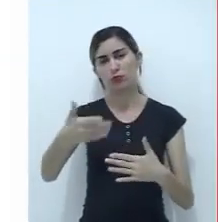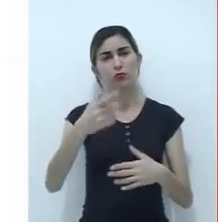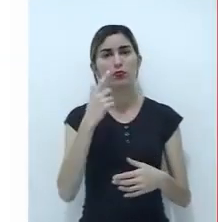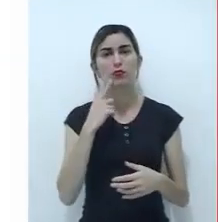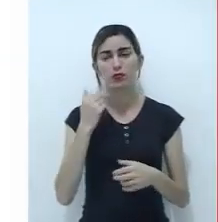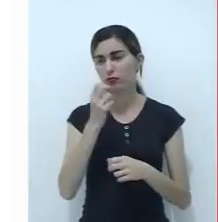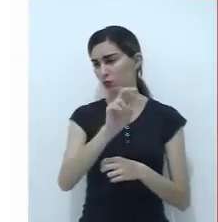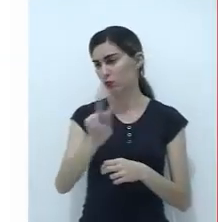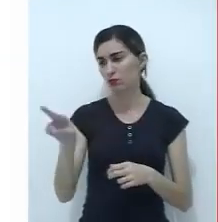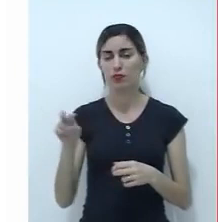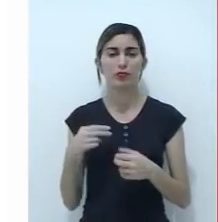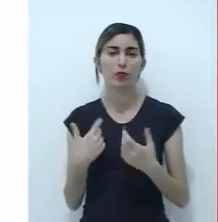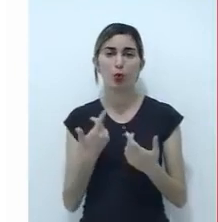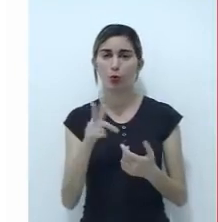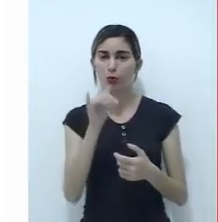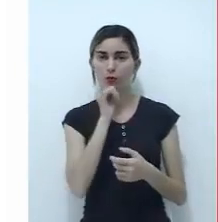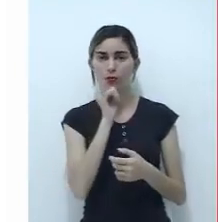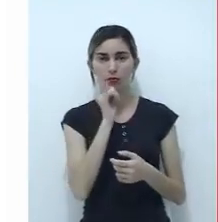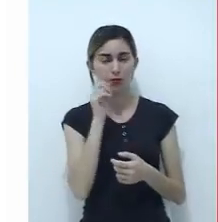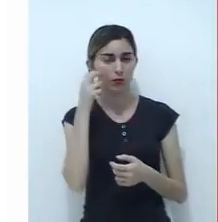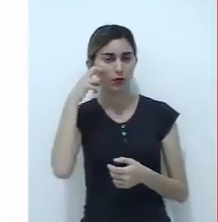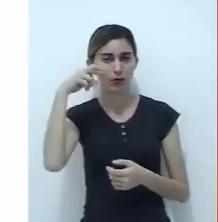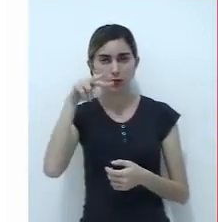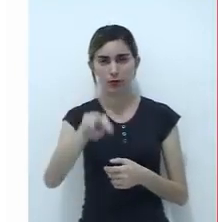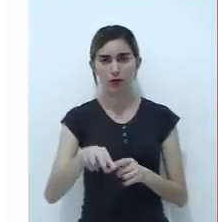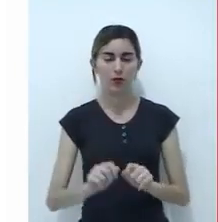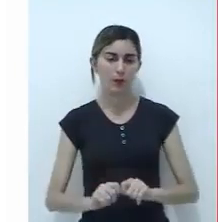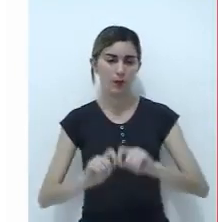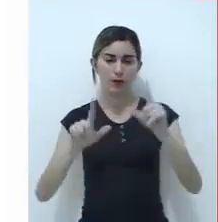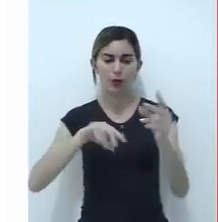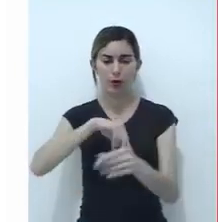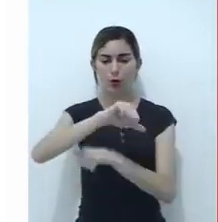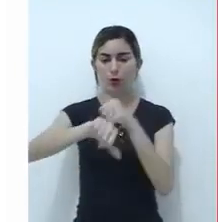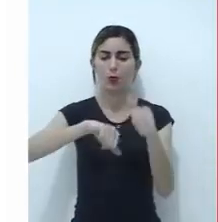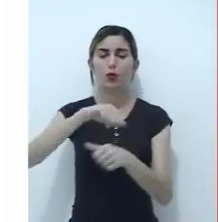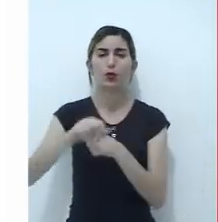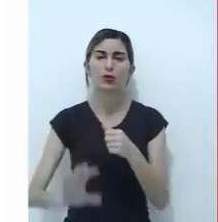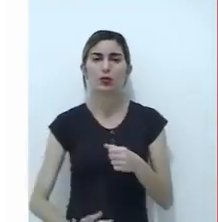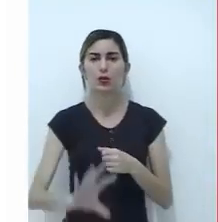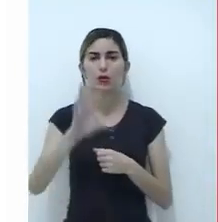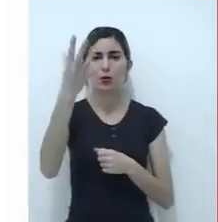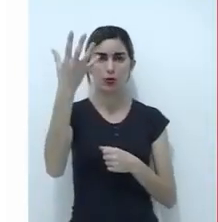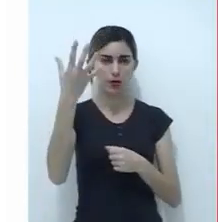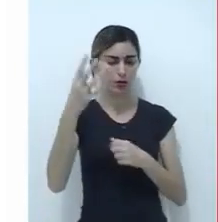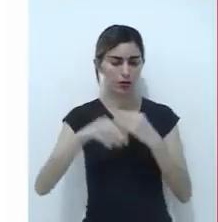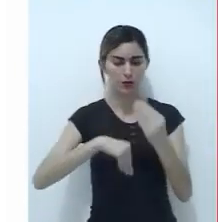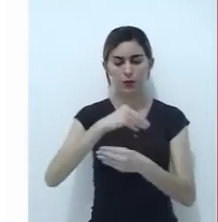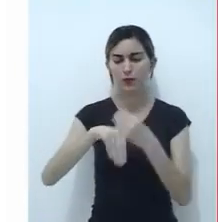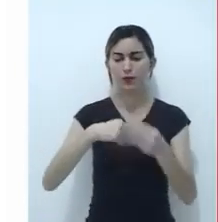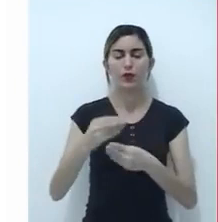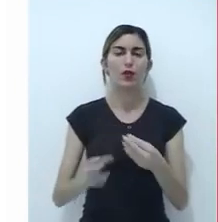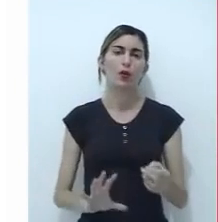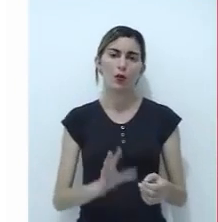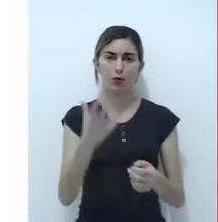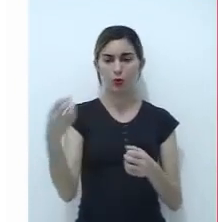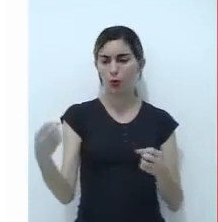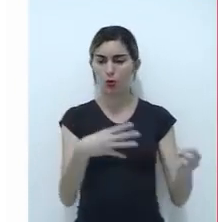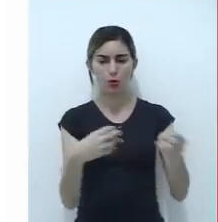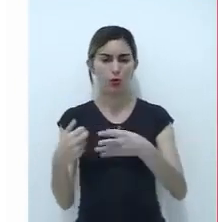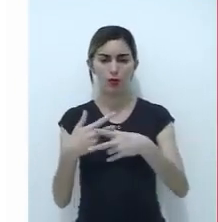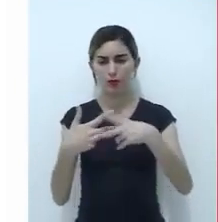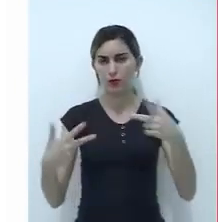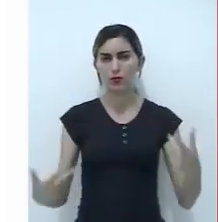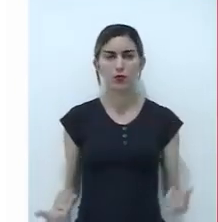cotidiano. Outro exemplo que podemos ver na imagem são transformações que ocorrem entre substâncias, como os